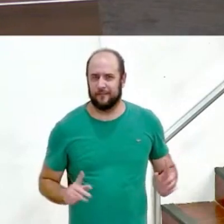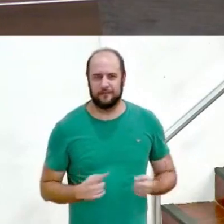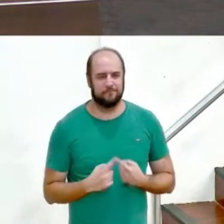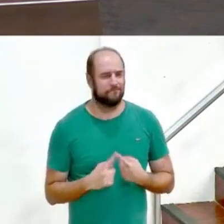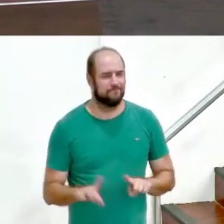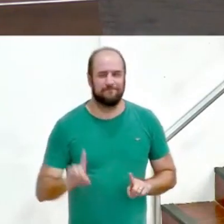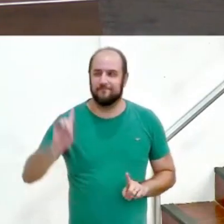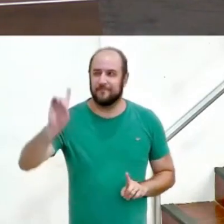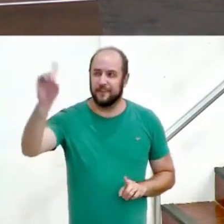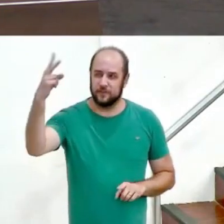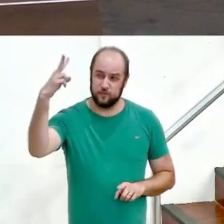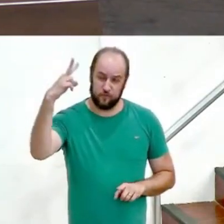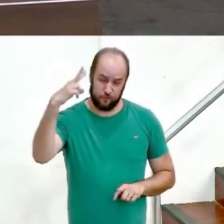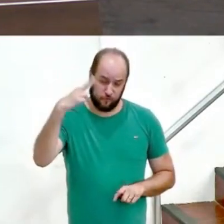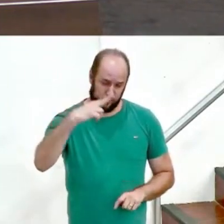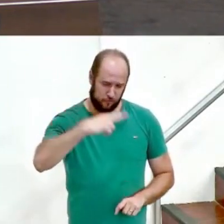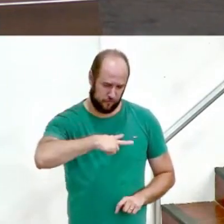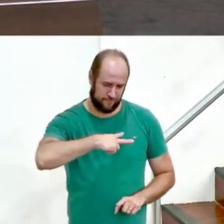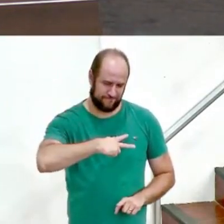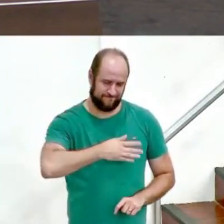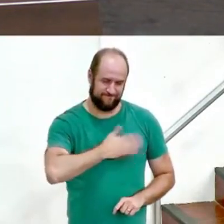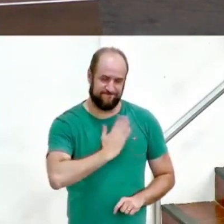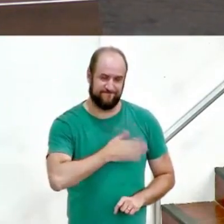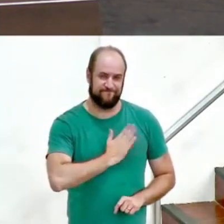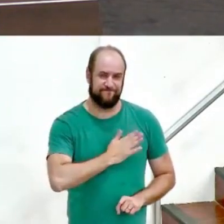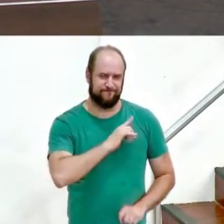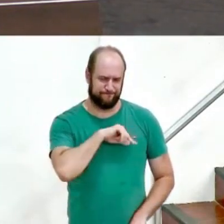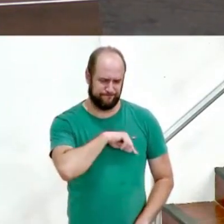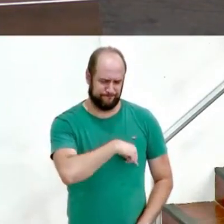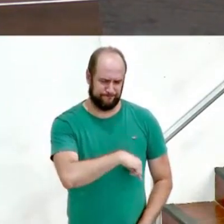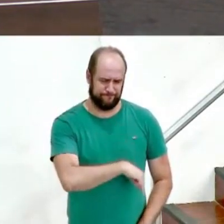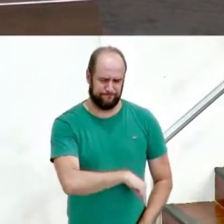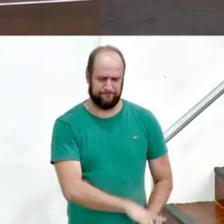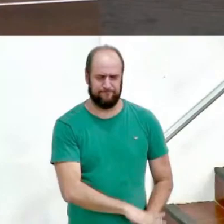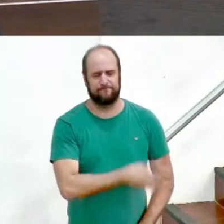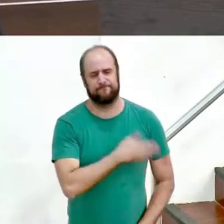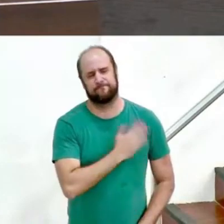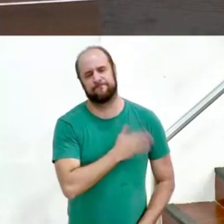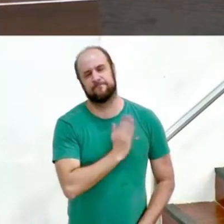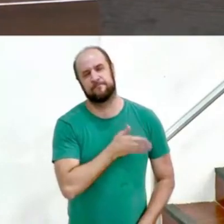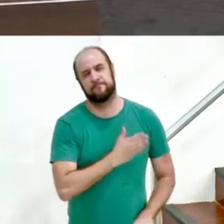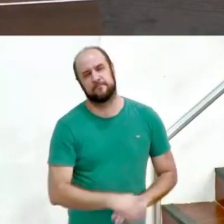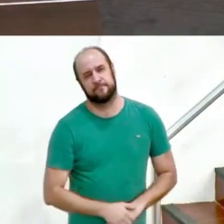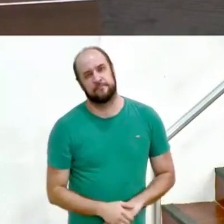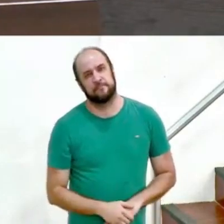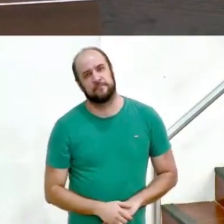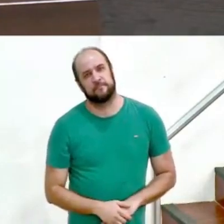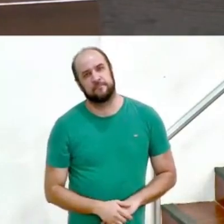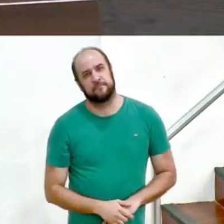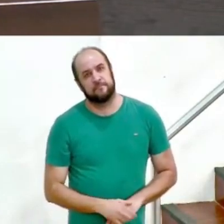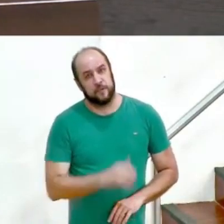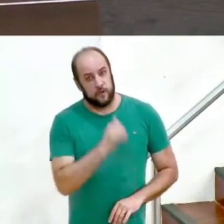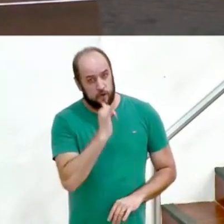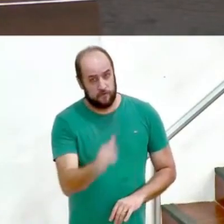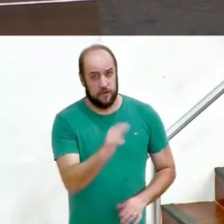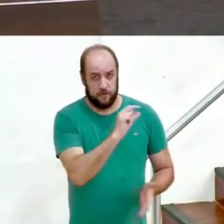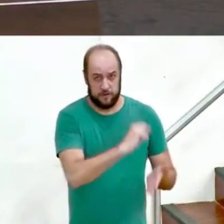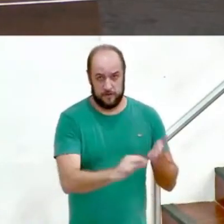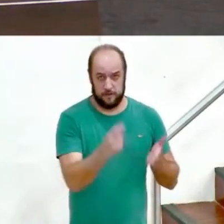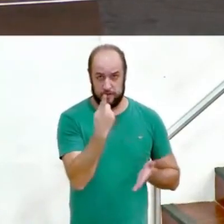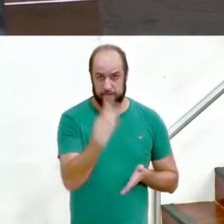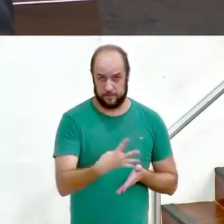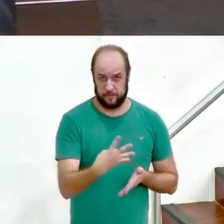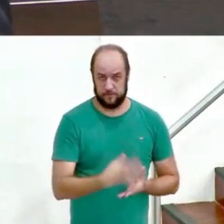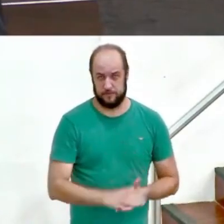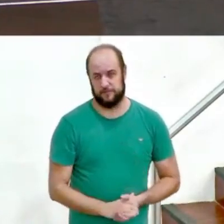Deus vai muito além e vê o coração. Vê o coração. A denúncia é colocada no verso 14.